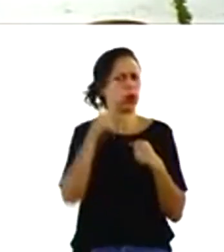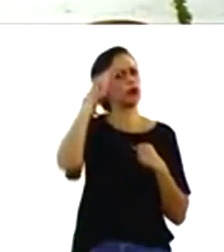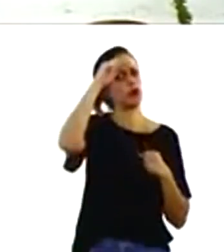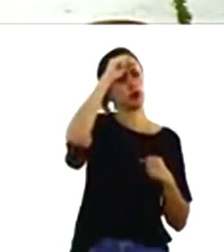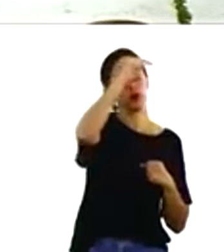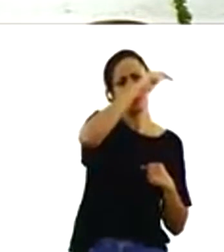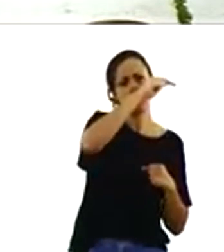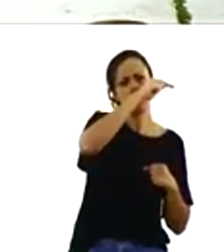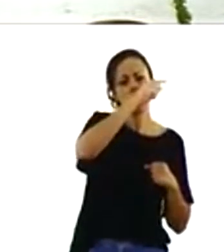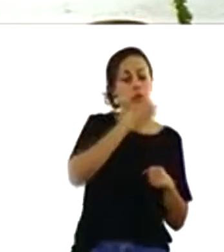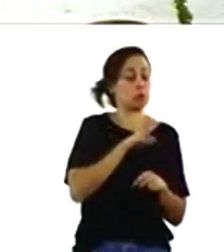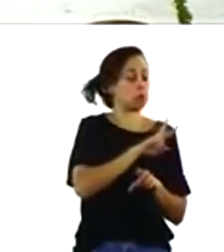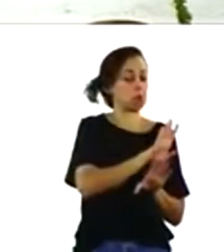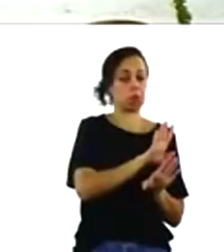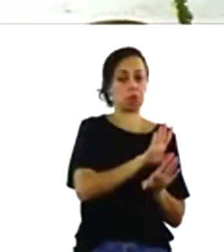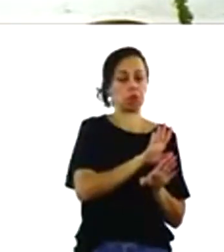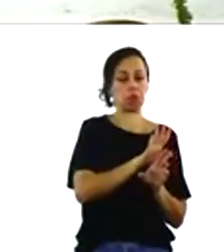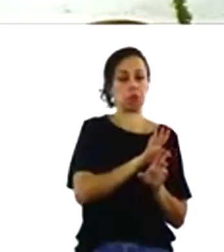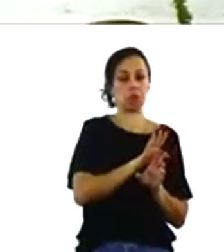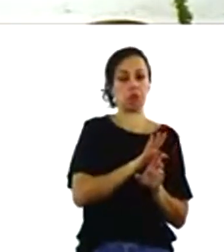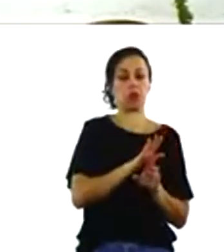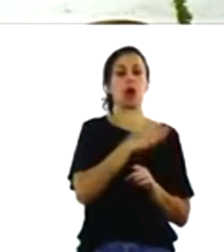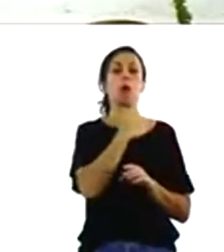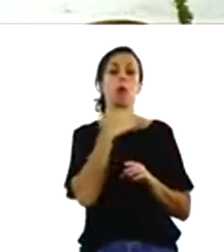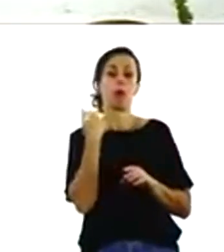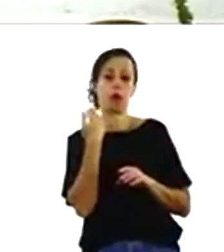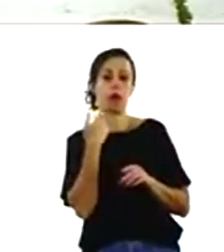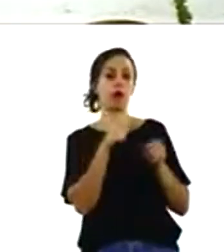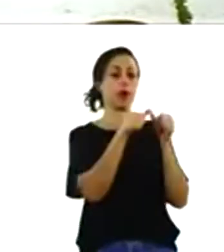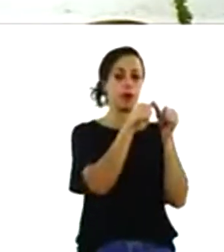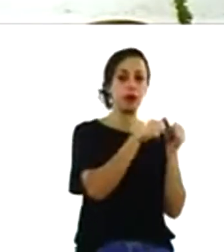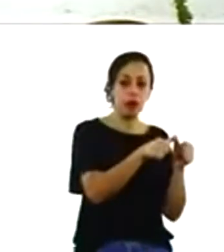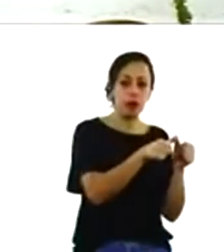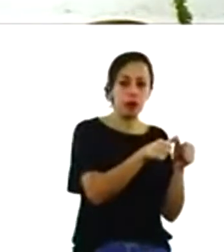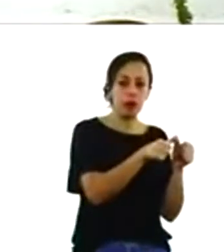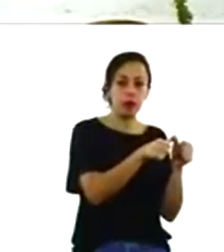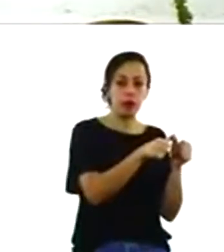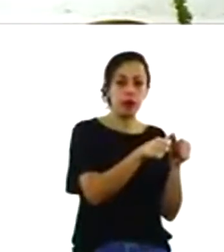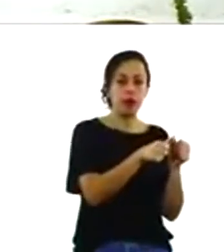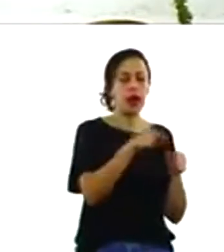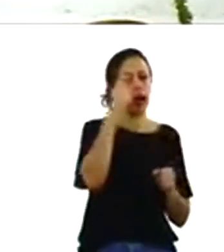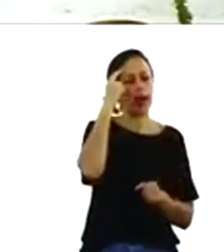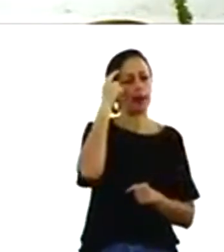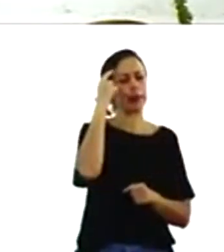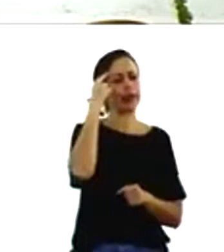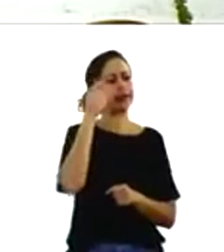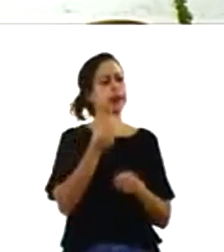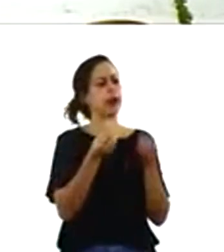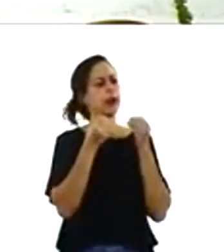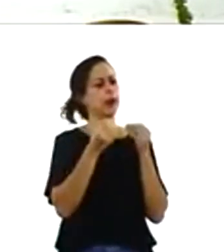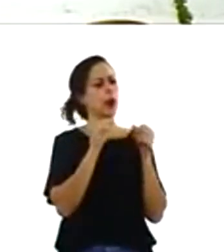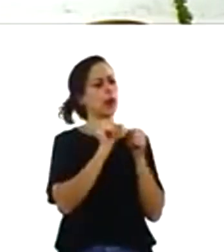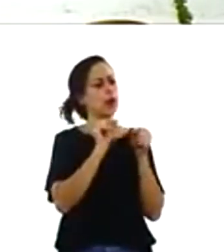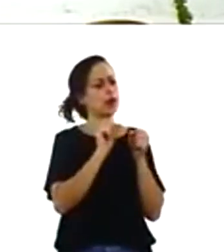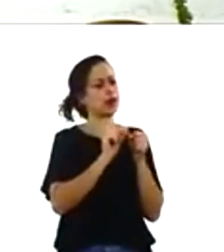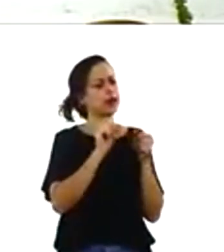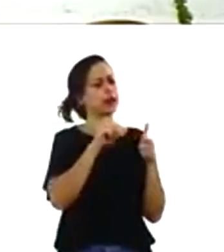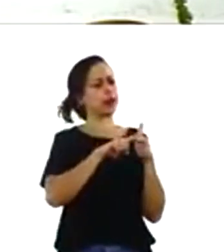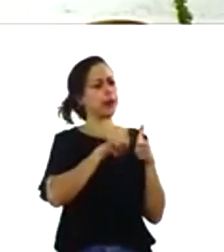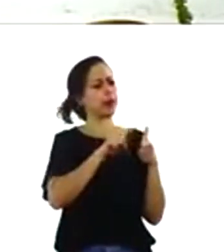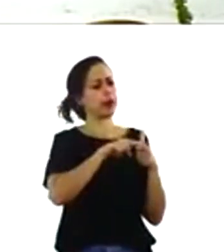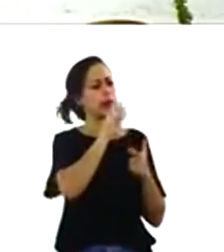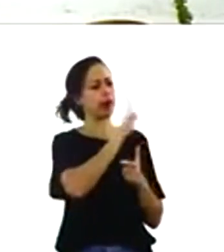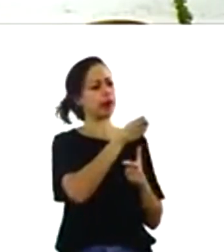alguma coisa ali? Seria possível alguém resolver esse problema? E eu digo assim,